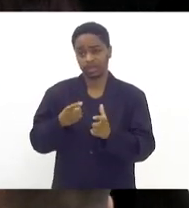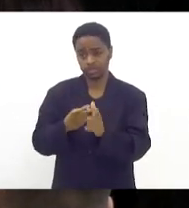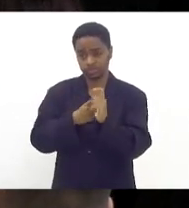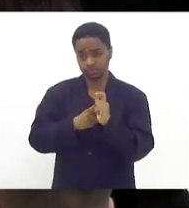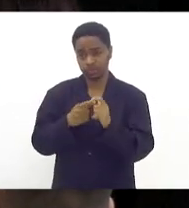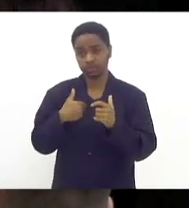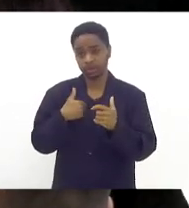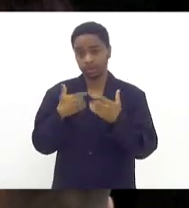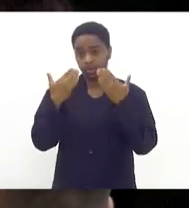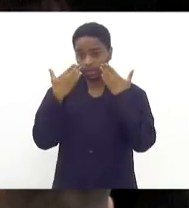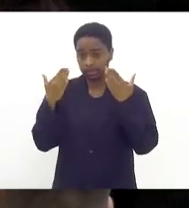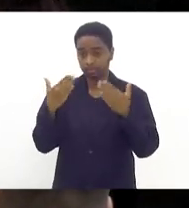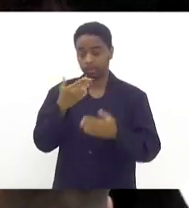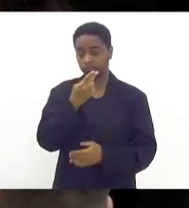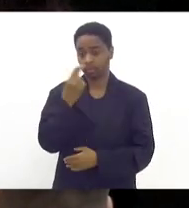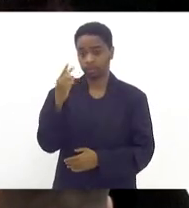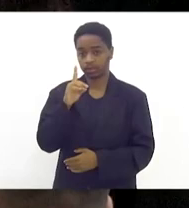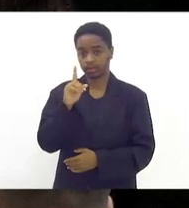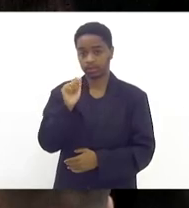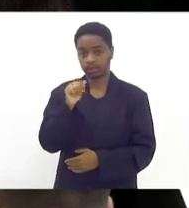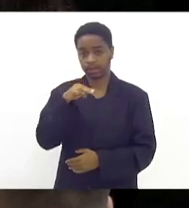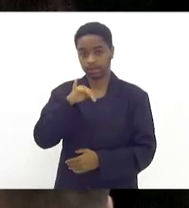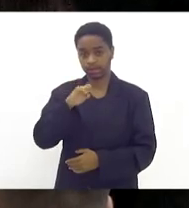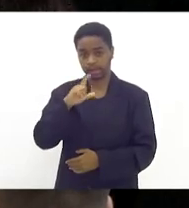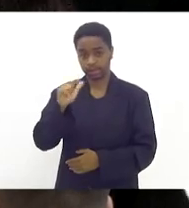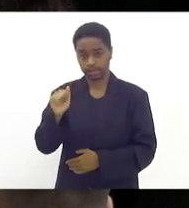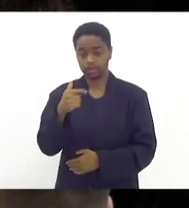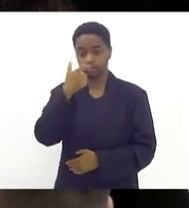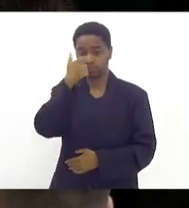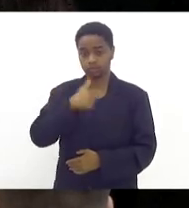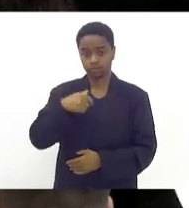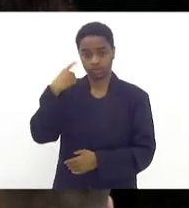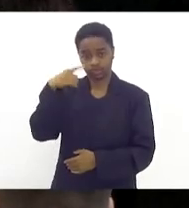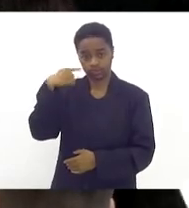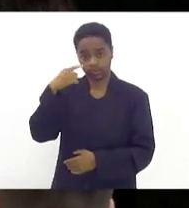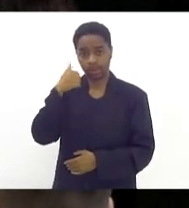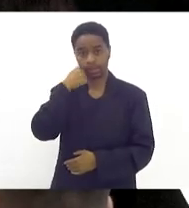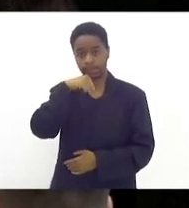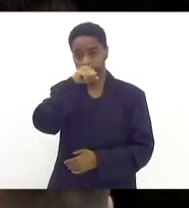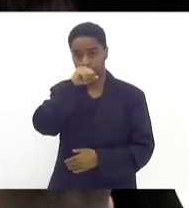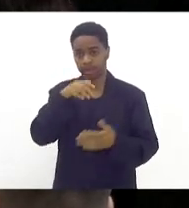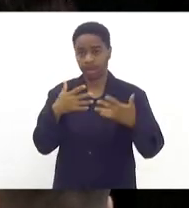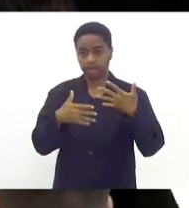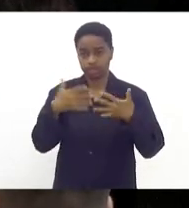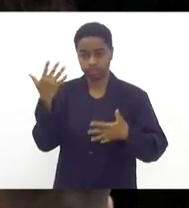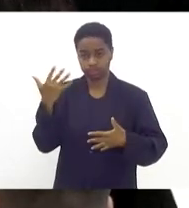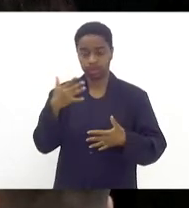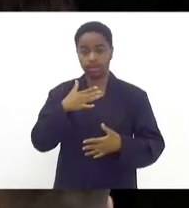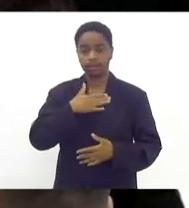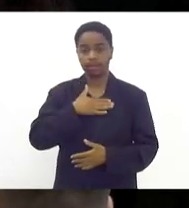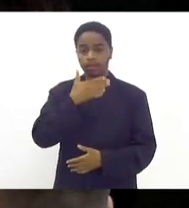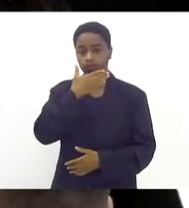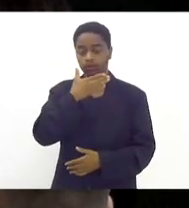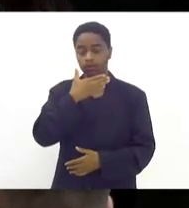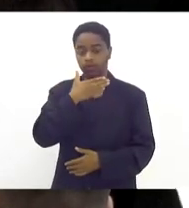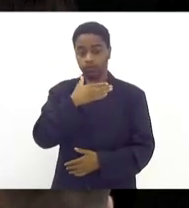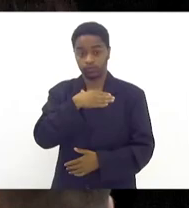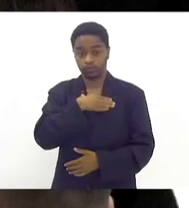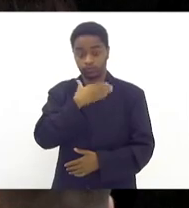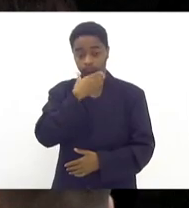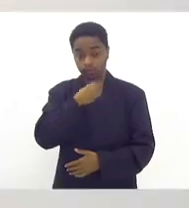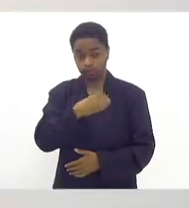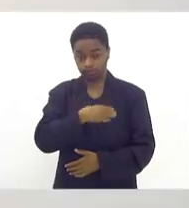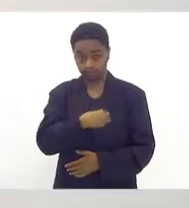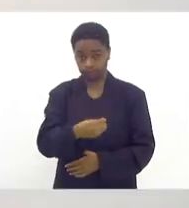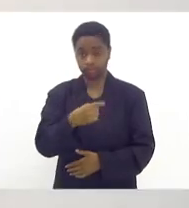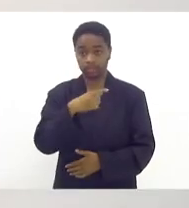vou me apresentar meu nome é Daniela sou advogada Mãe atípica meu filho Davi tem 4 anos tem autismo